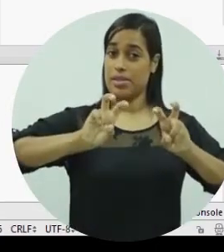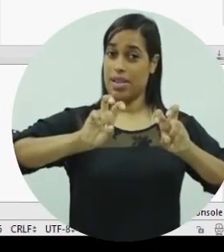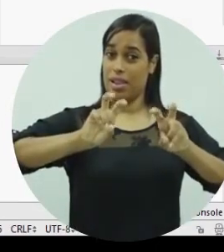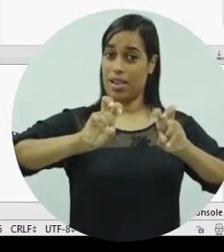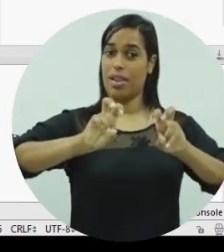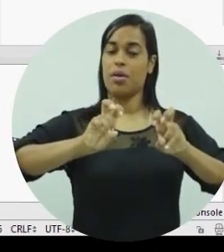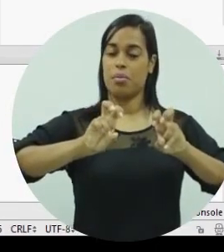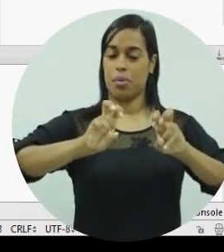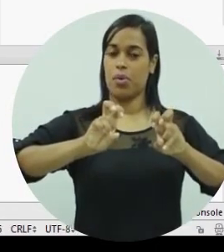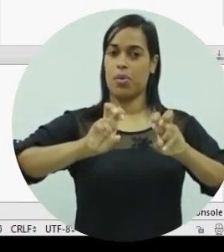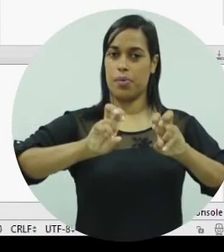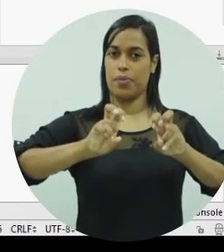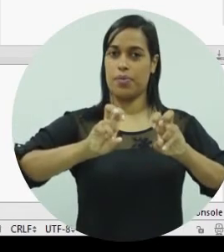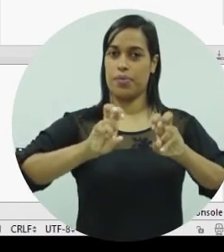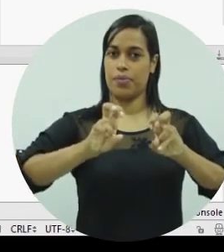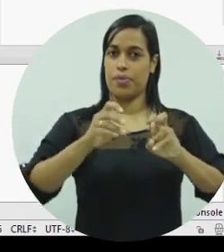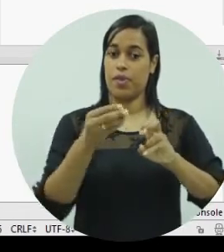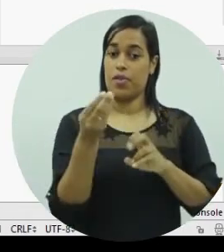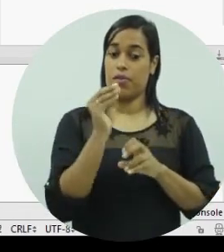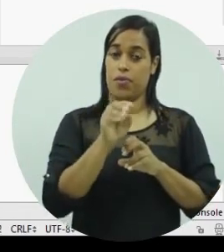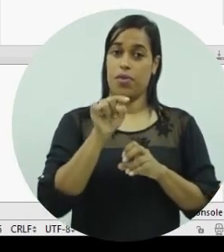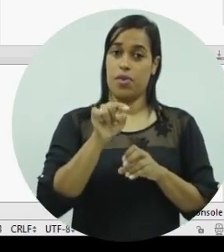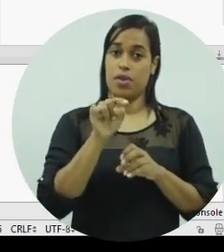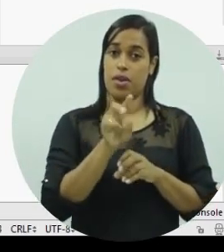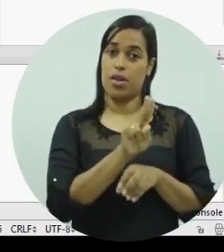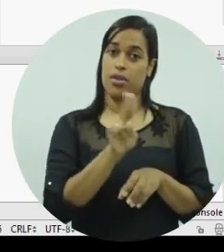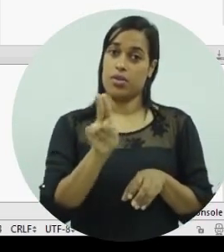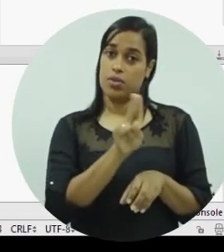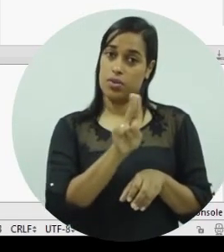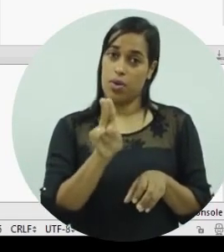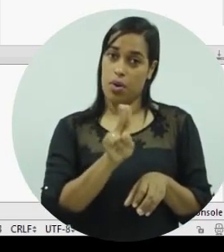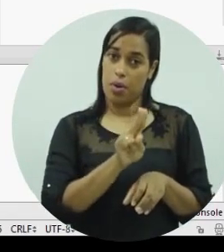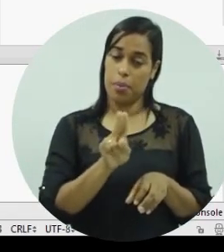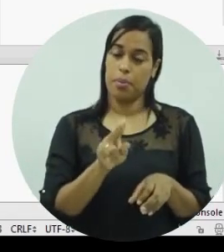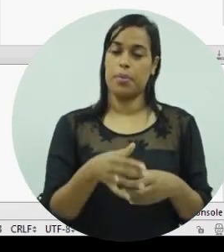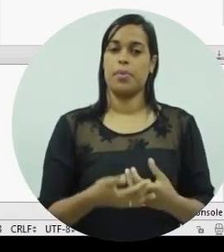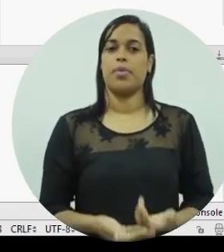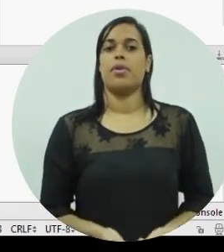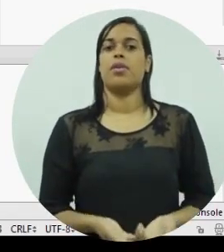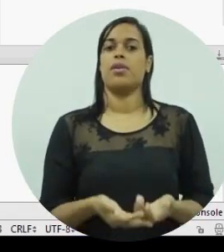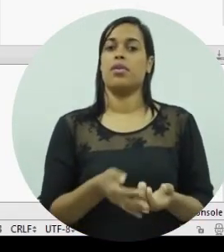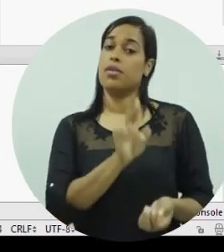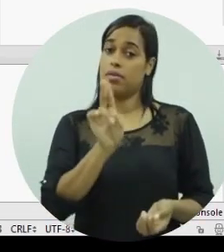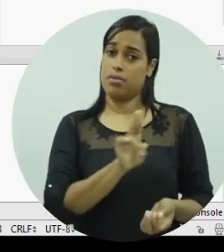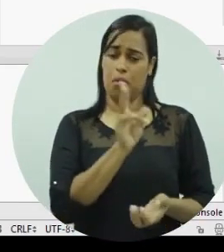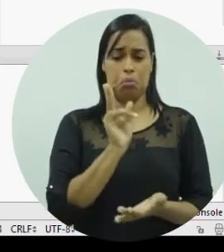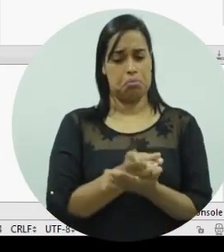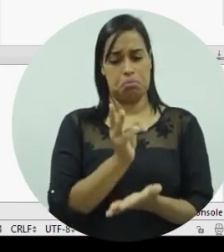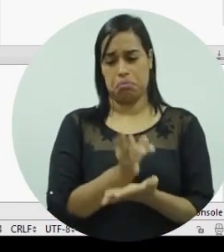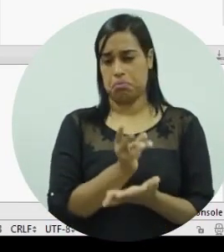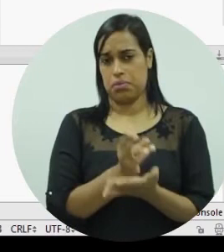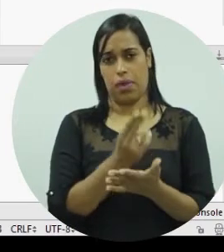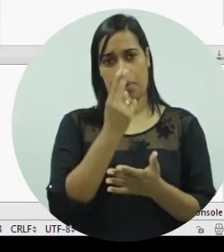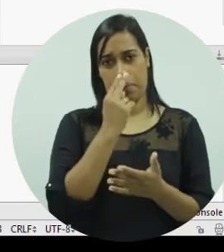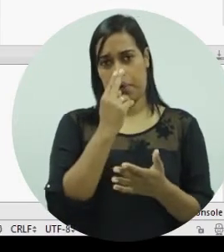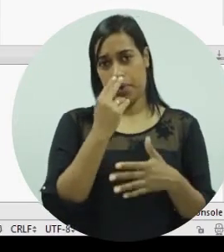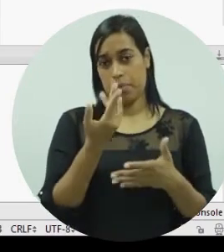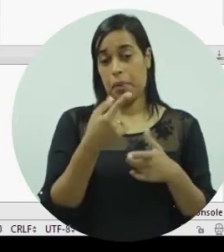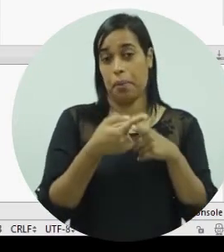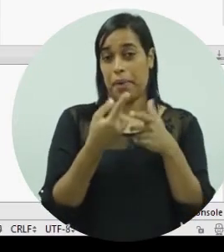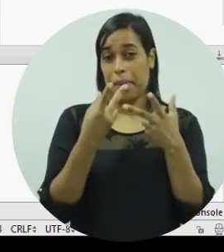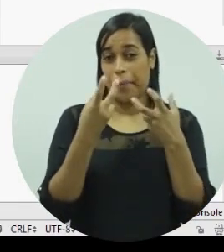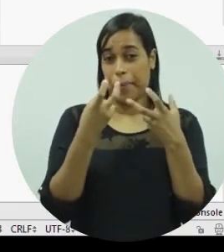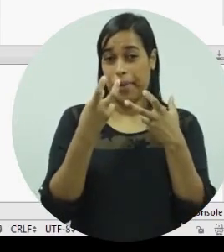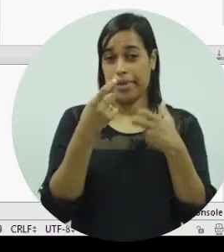complexo. Então, eu vou colocar aqui nome e vou usar da mesma forma. Agora, observe que